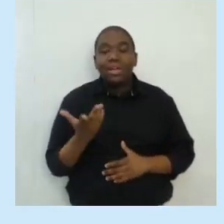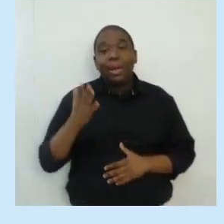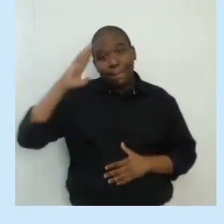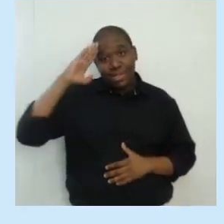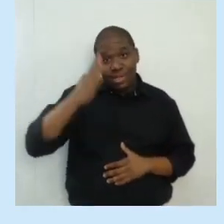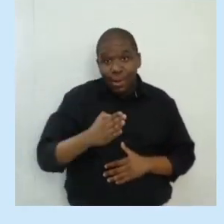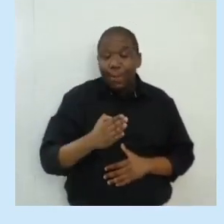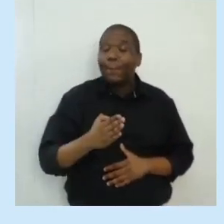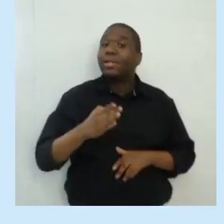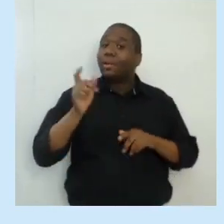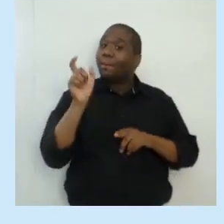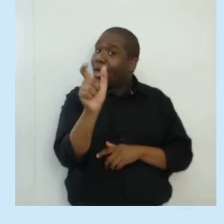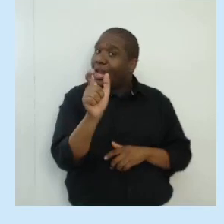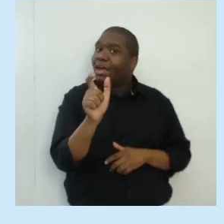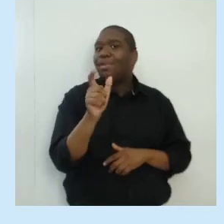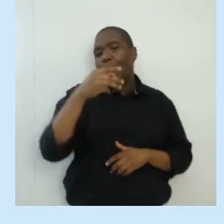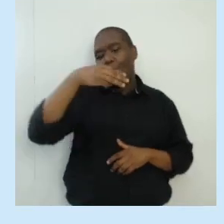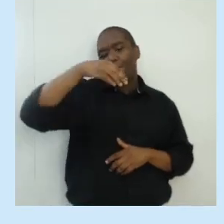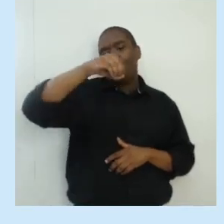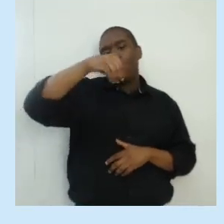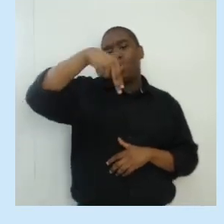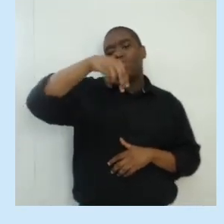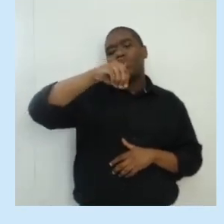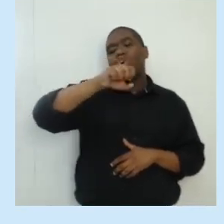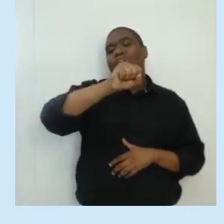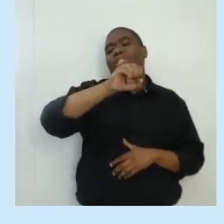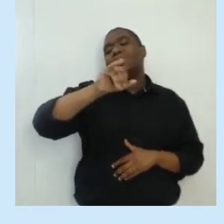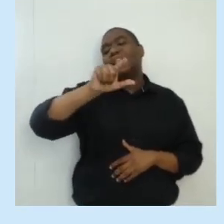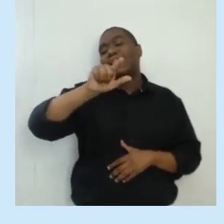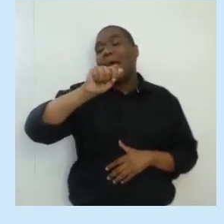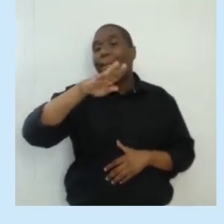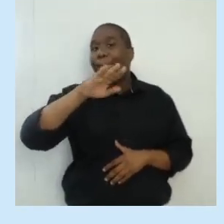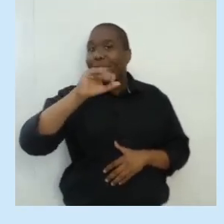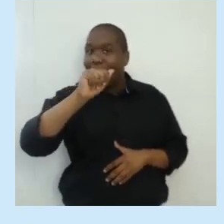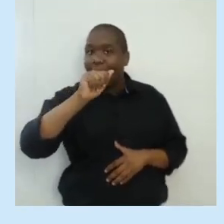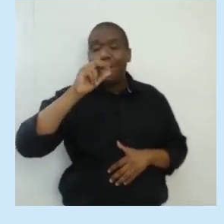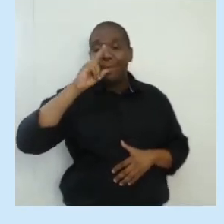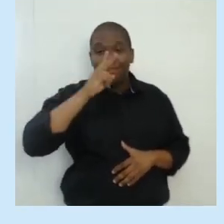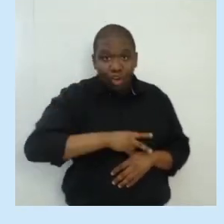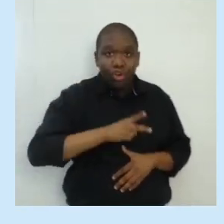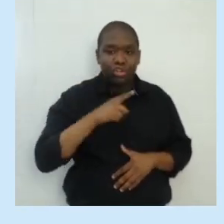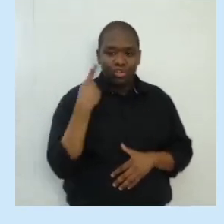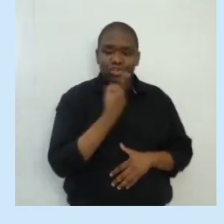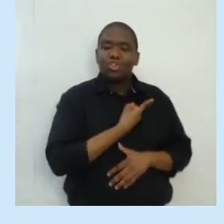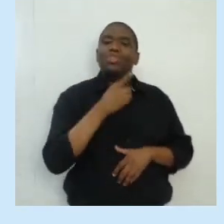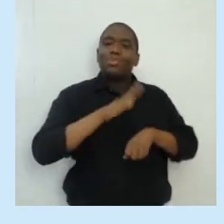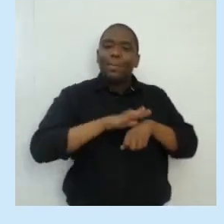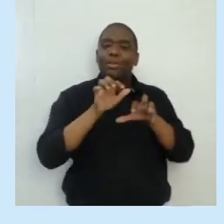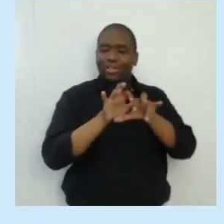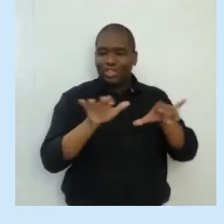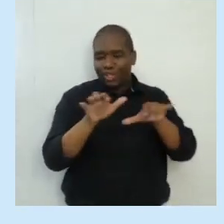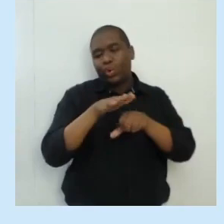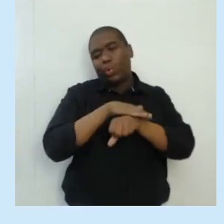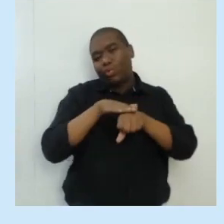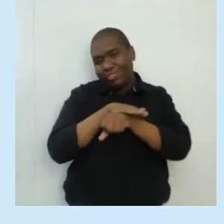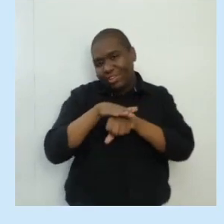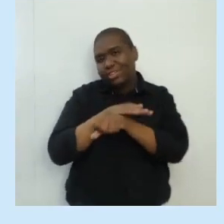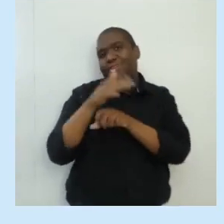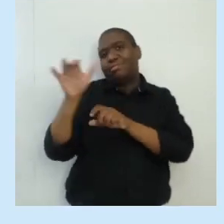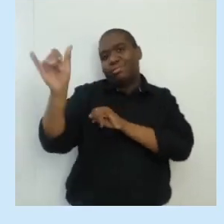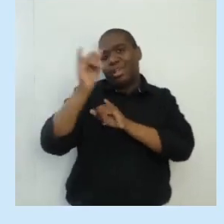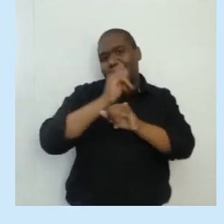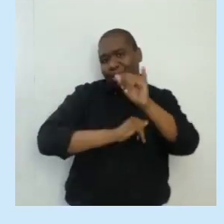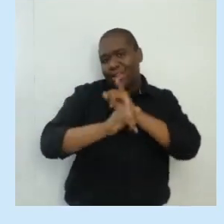nas palavras monossilábicas tônicas, quando vocês estiverem digitando, conversando virtualmente com os seus